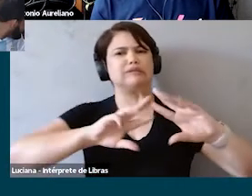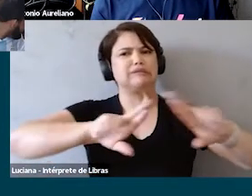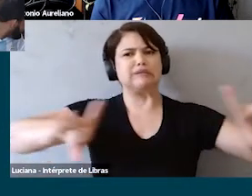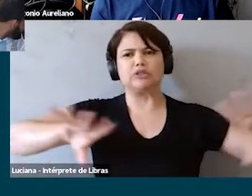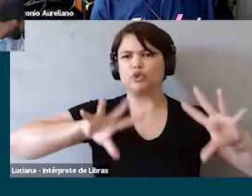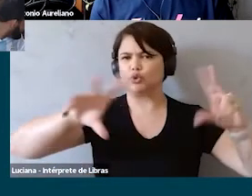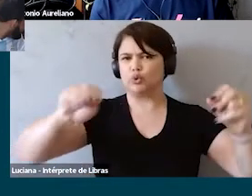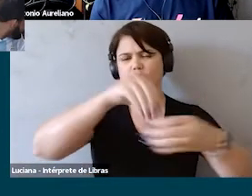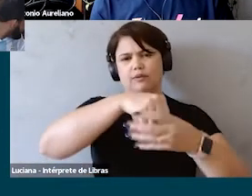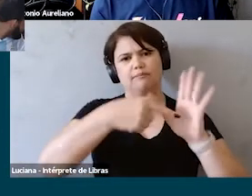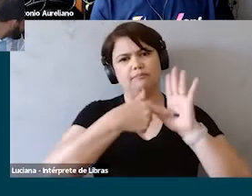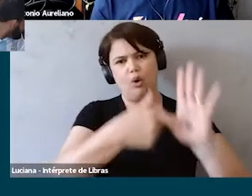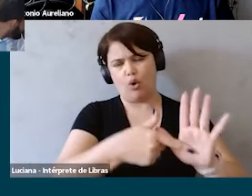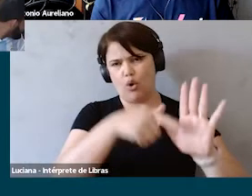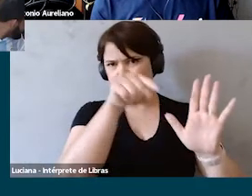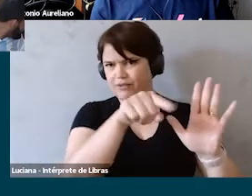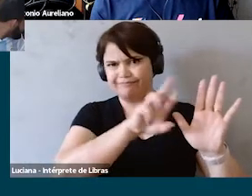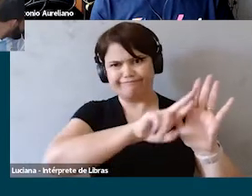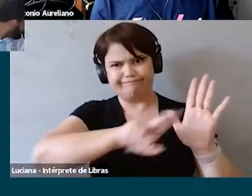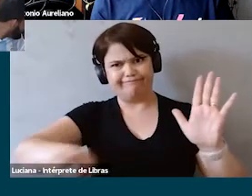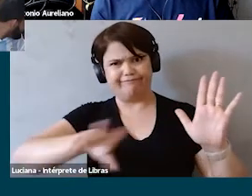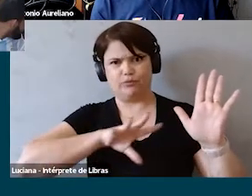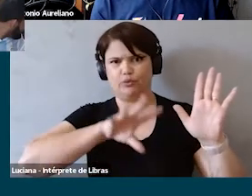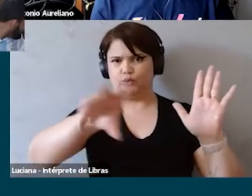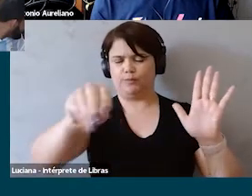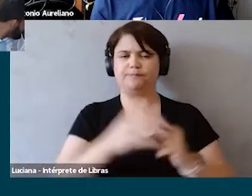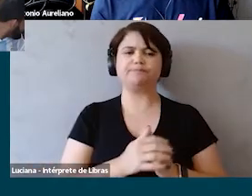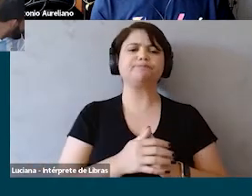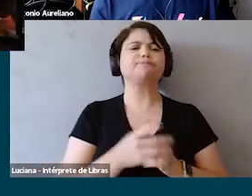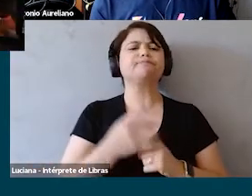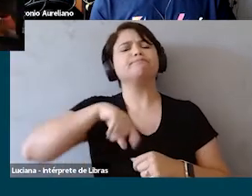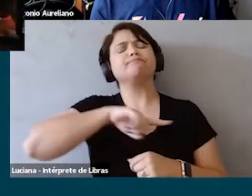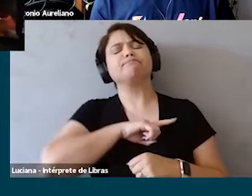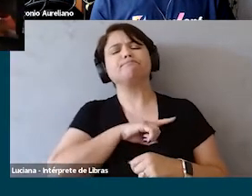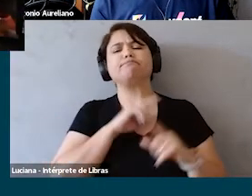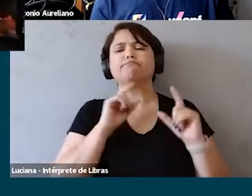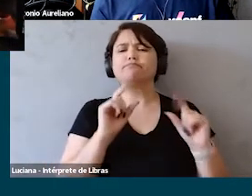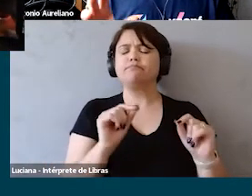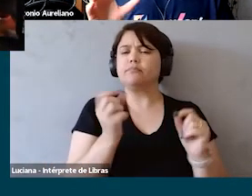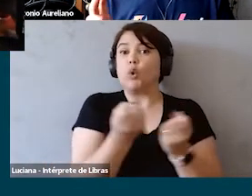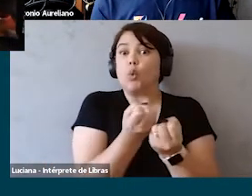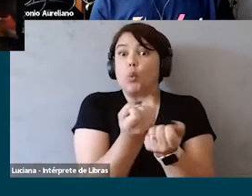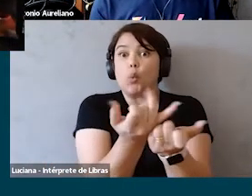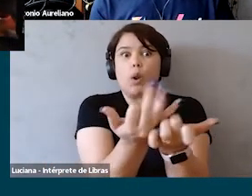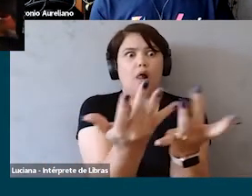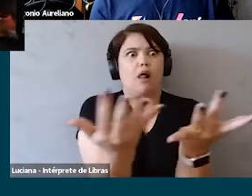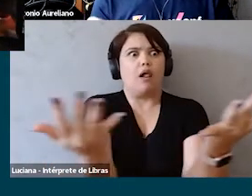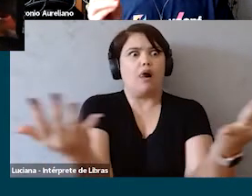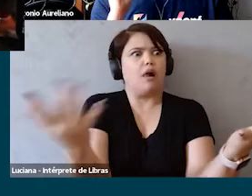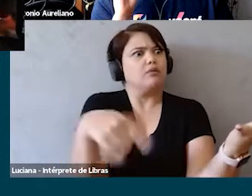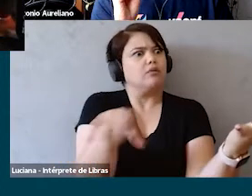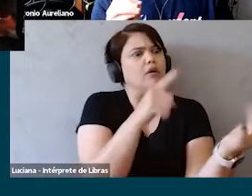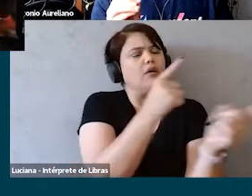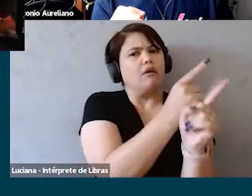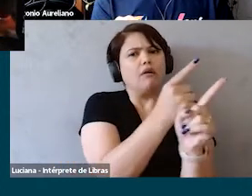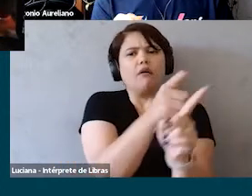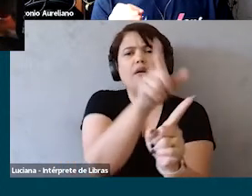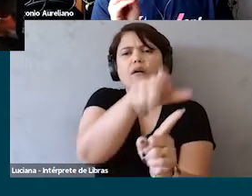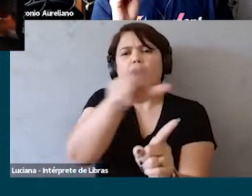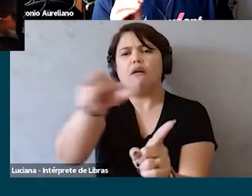espaço também tem 9 palcos. Isso aqui é o Amantes de Glória. E aí, com a quantidade de gente, falta a